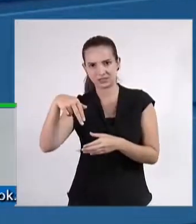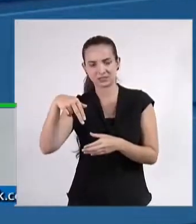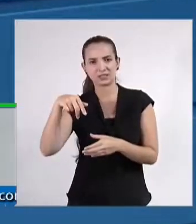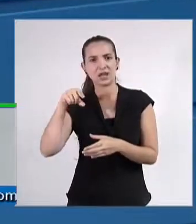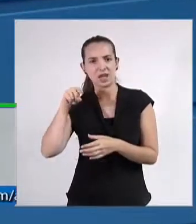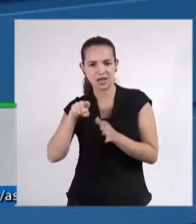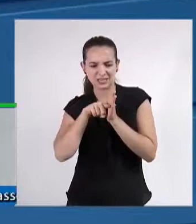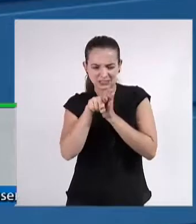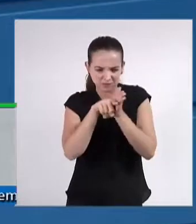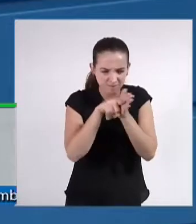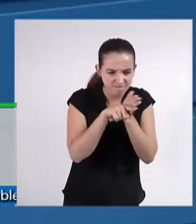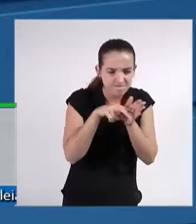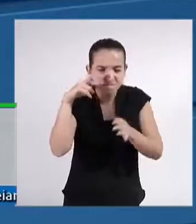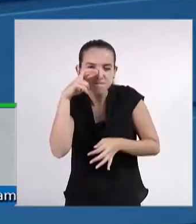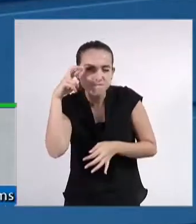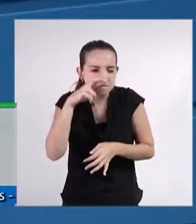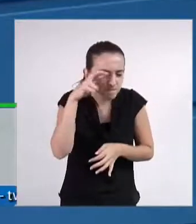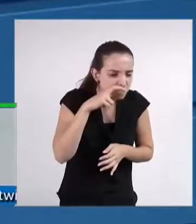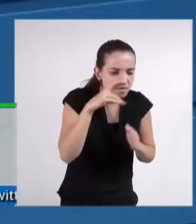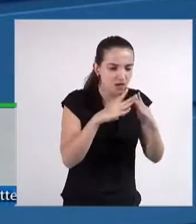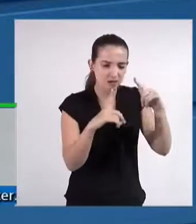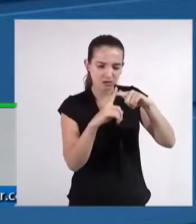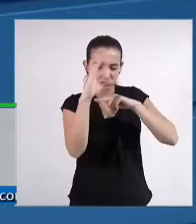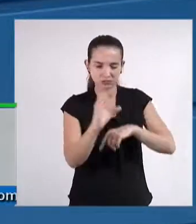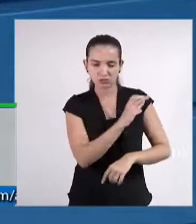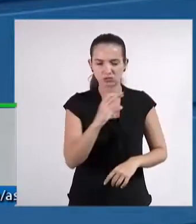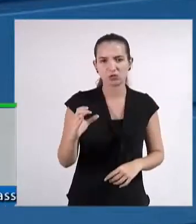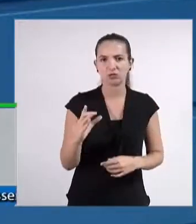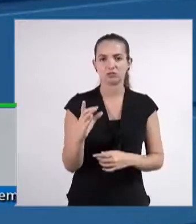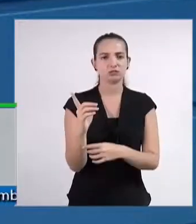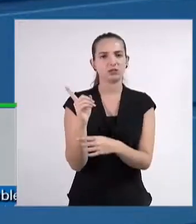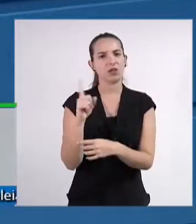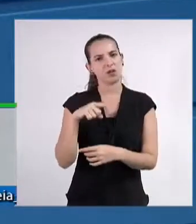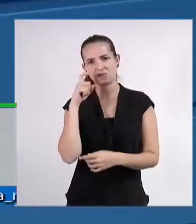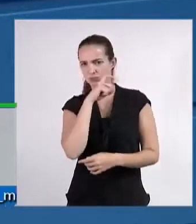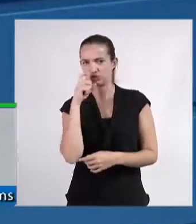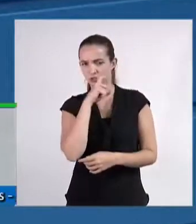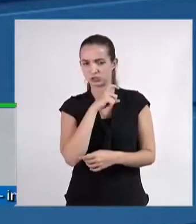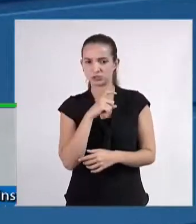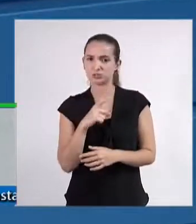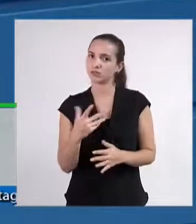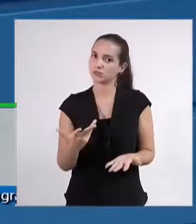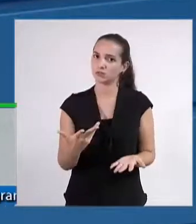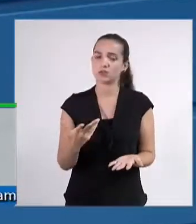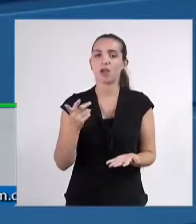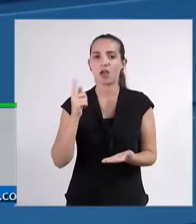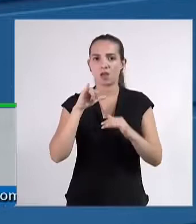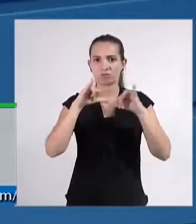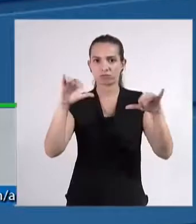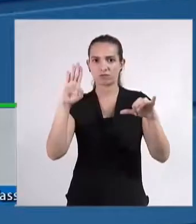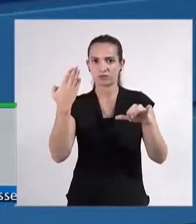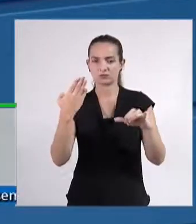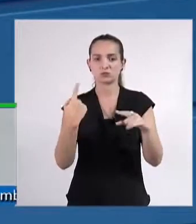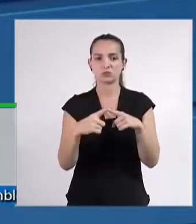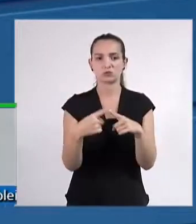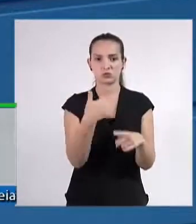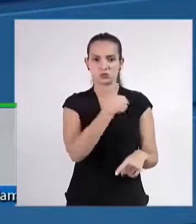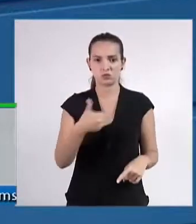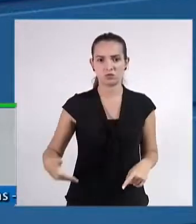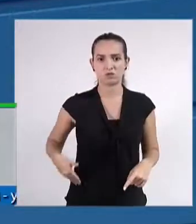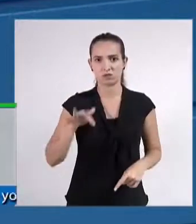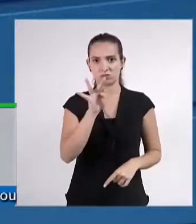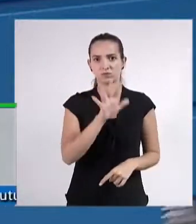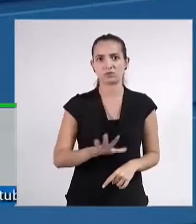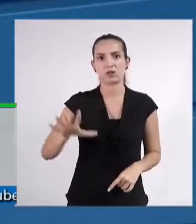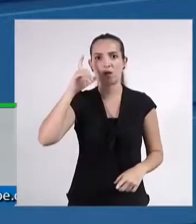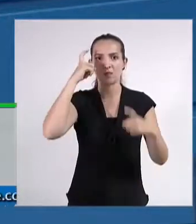estaria espionando essa questão do sínodo. Dizer a Vossa Excelência que a preocupação do governo federal é